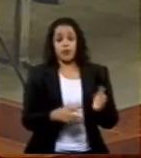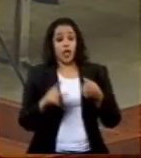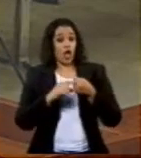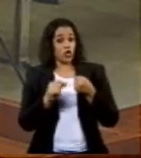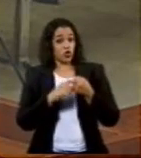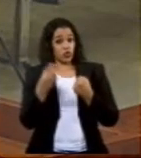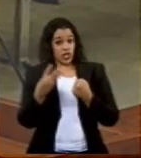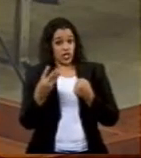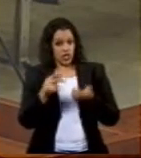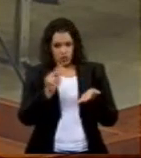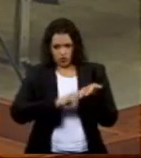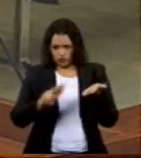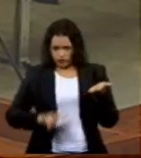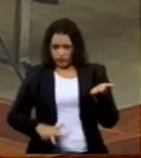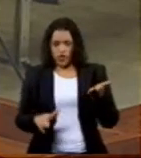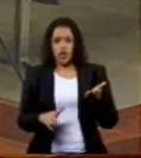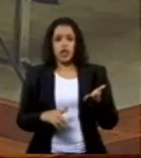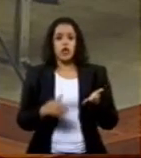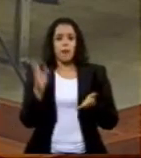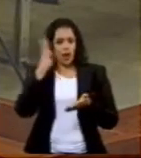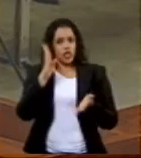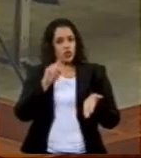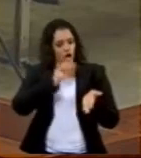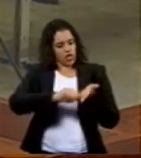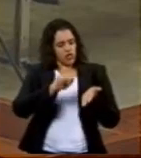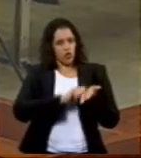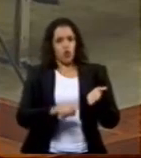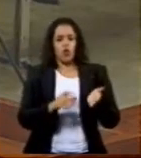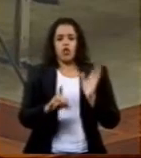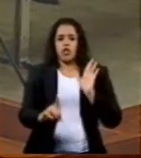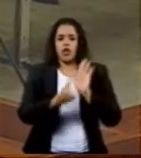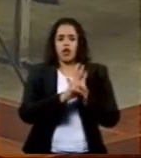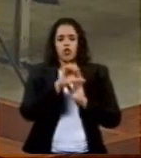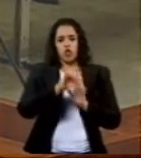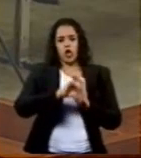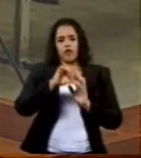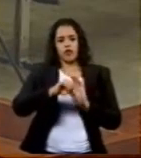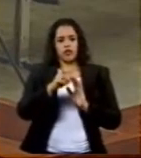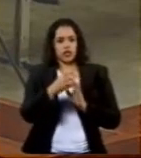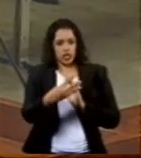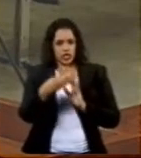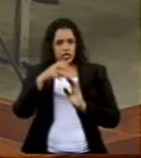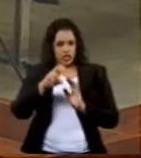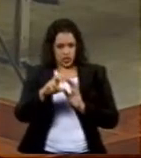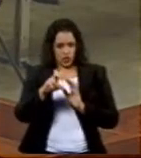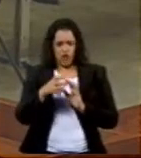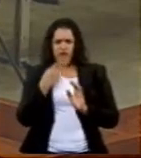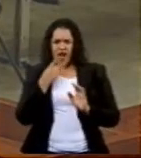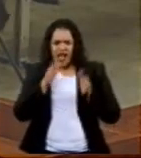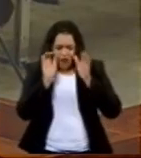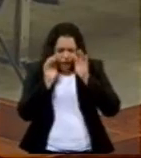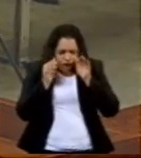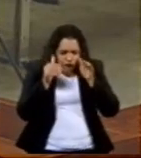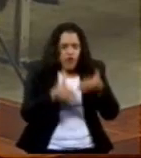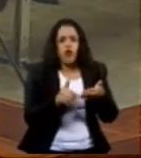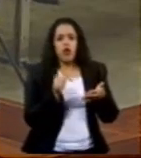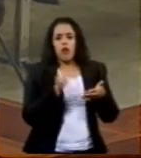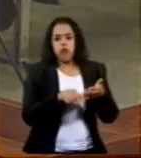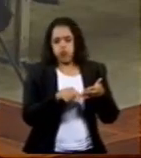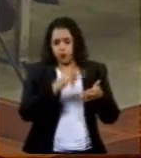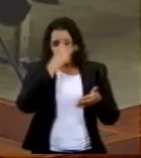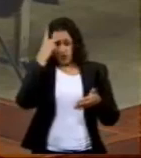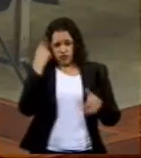convenção, que foi ratificada pelo Brasil pelo decreto 99534 de 90, diz especificamente que